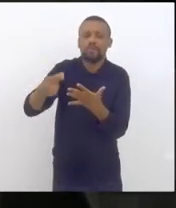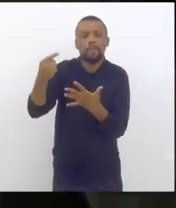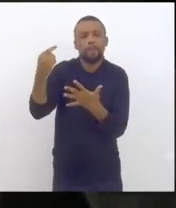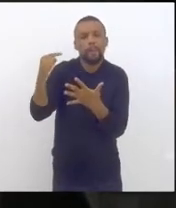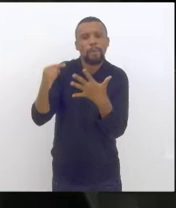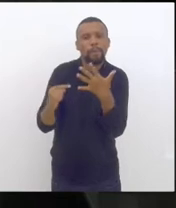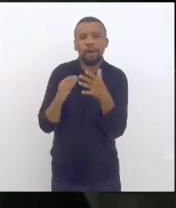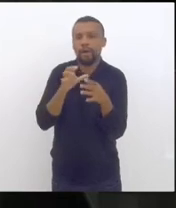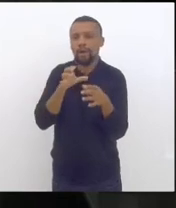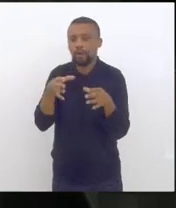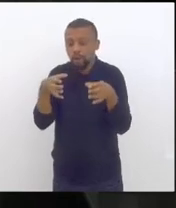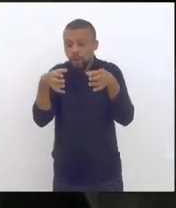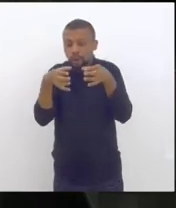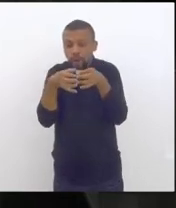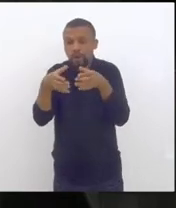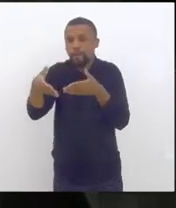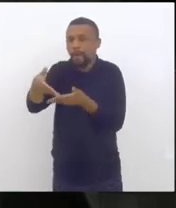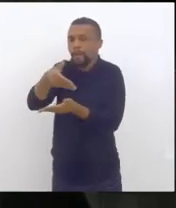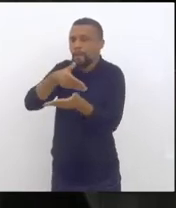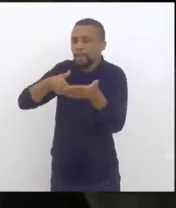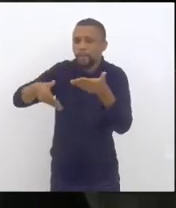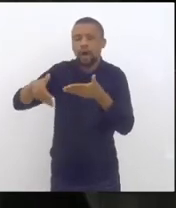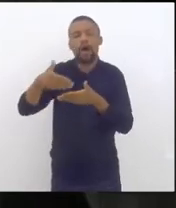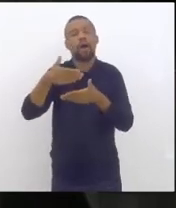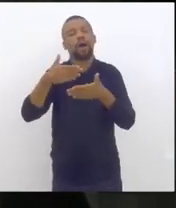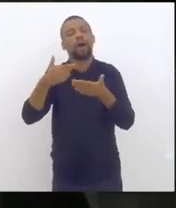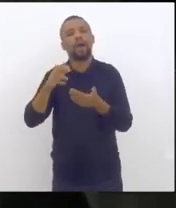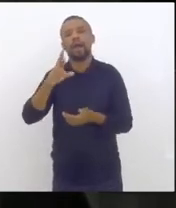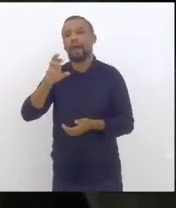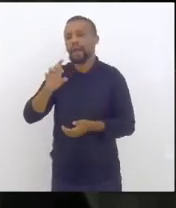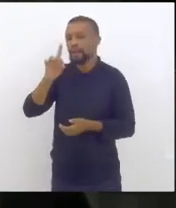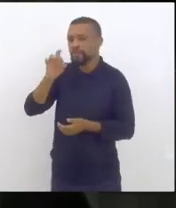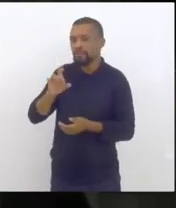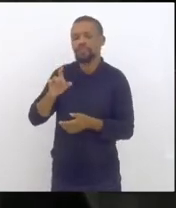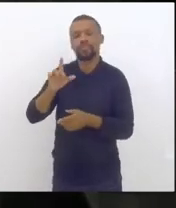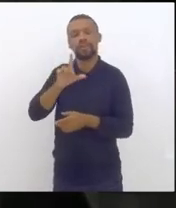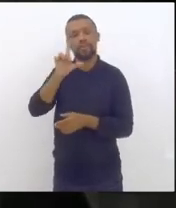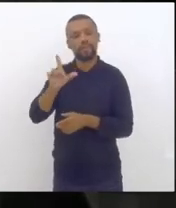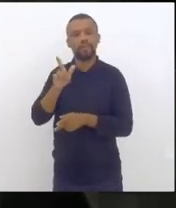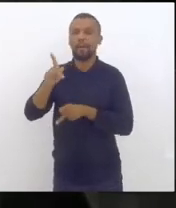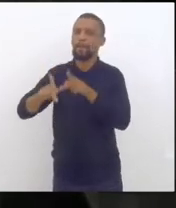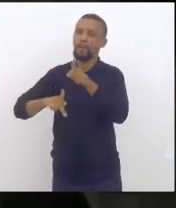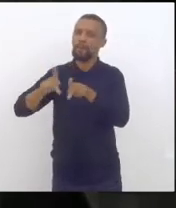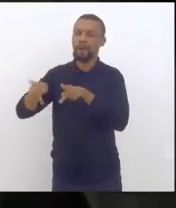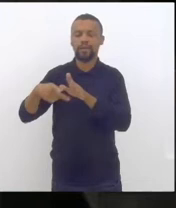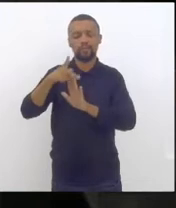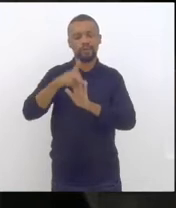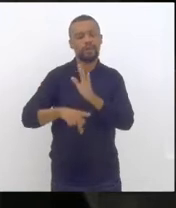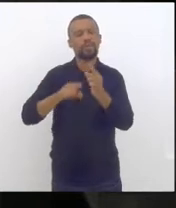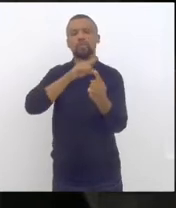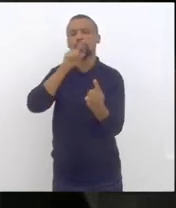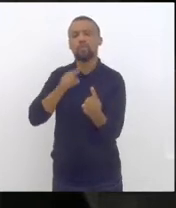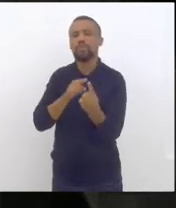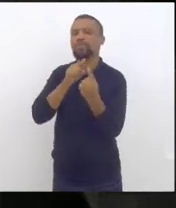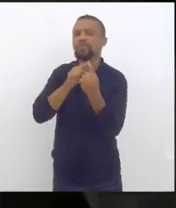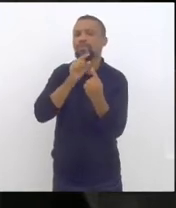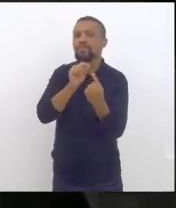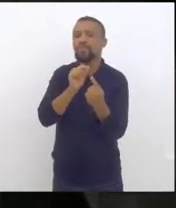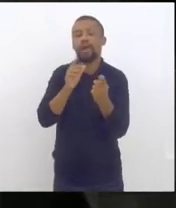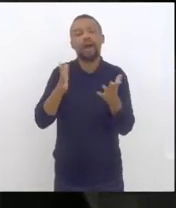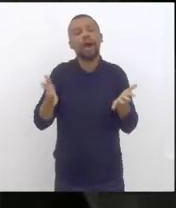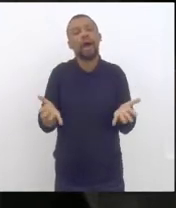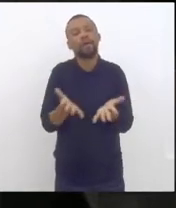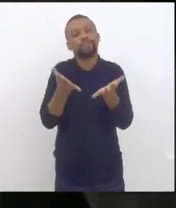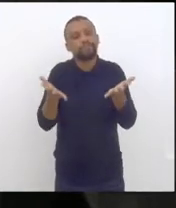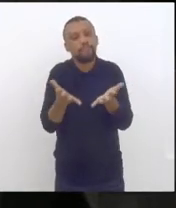coletivos e redes de literatura popular e o projeto é um projeto que aponta na direção de Um fundamento